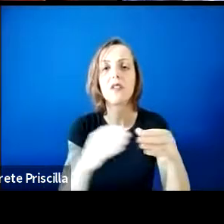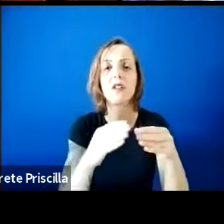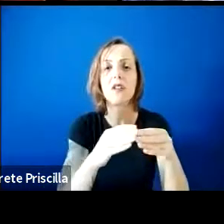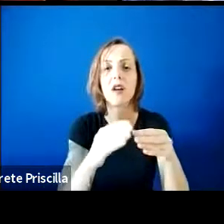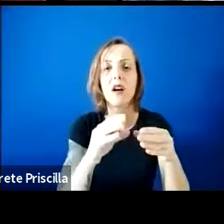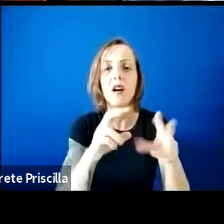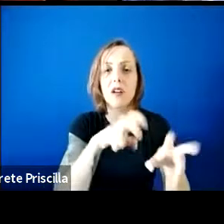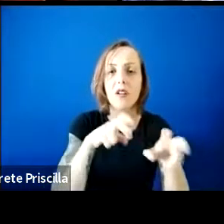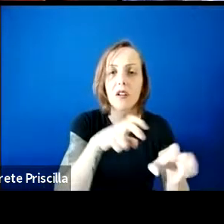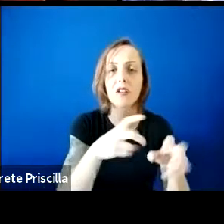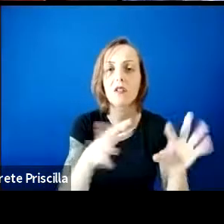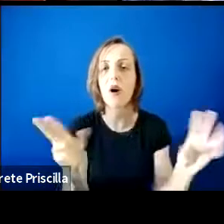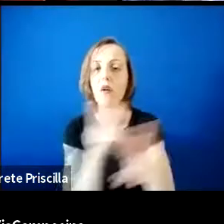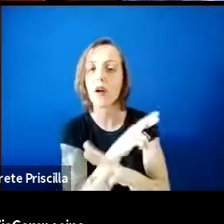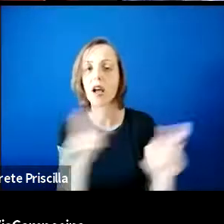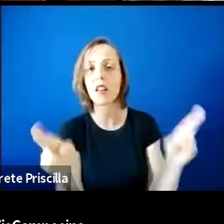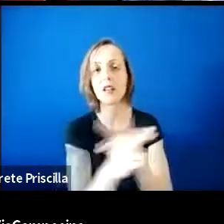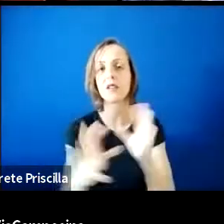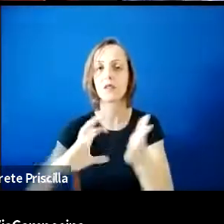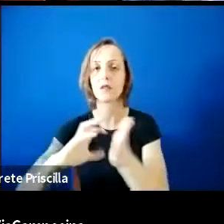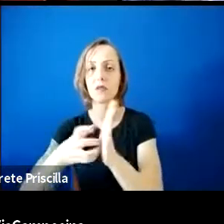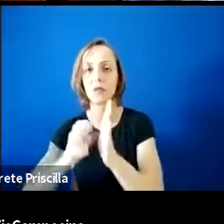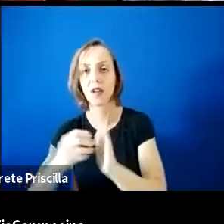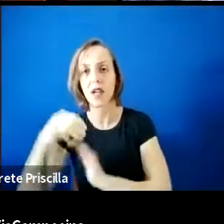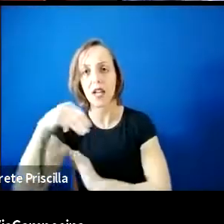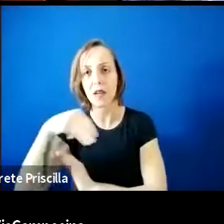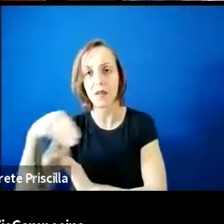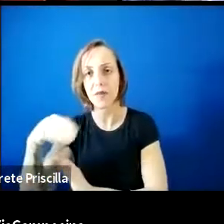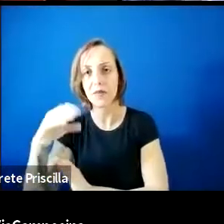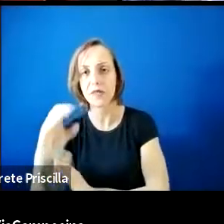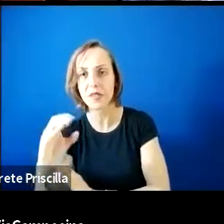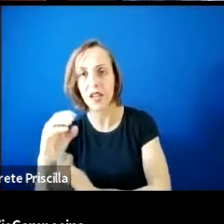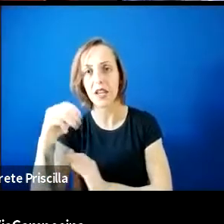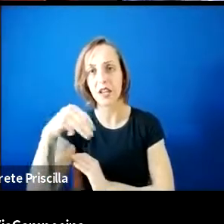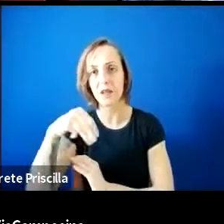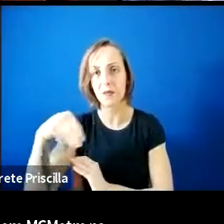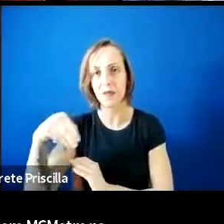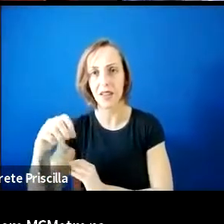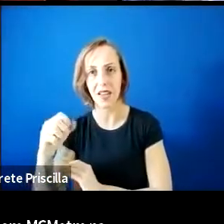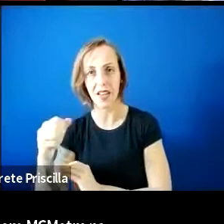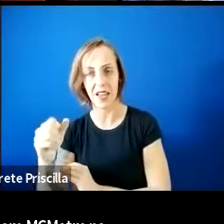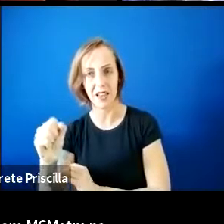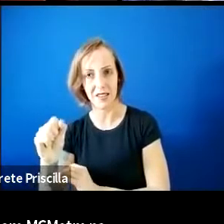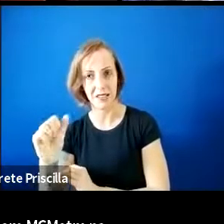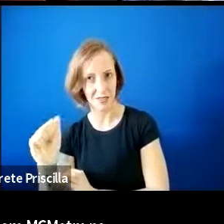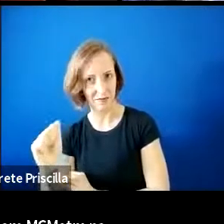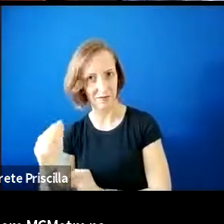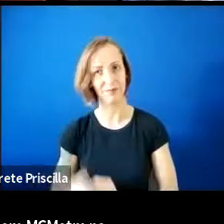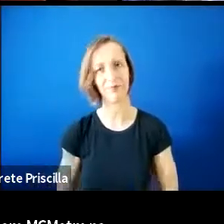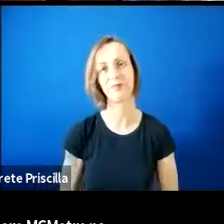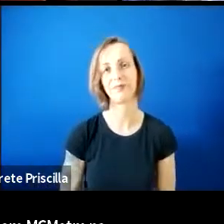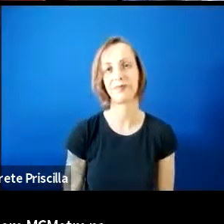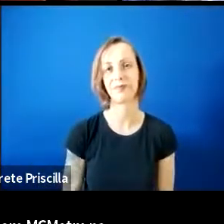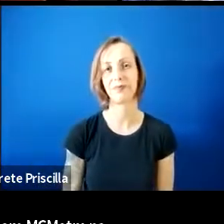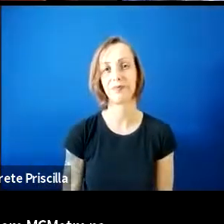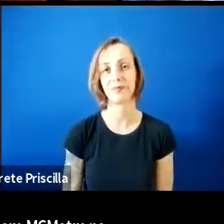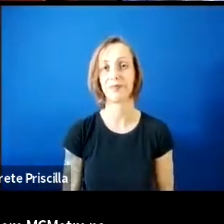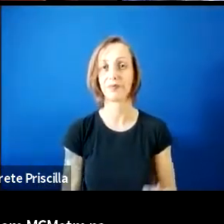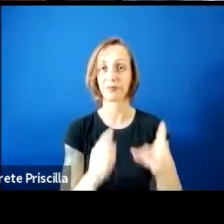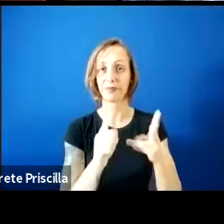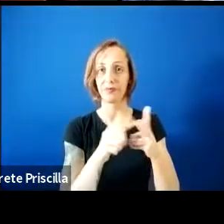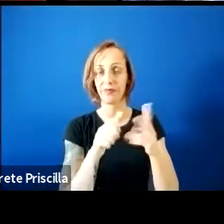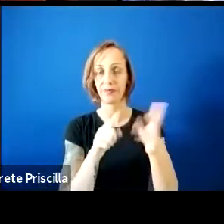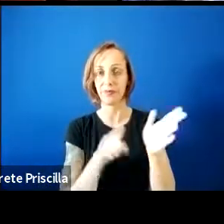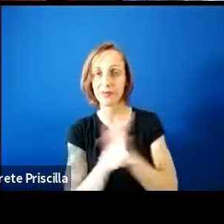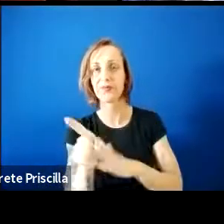com o MMC, MST, MPA? Ainda em relação à Via, por ser uma organização internacional, gostaria